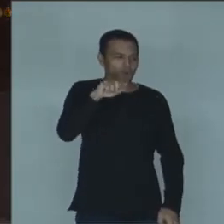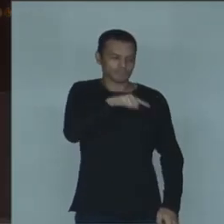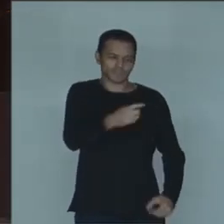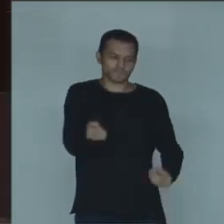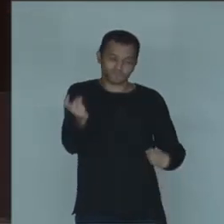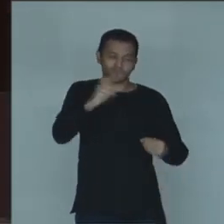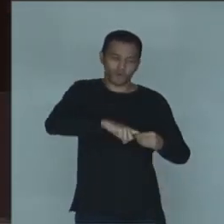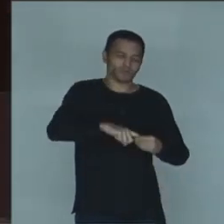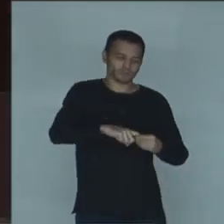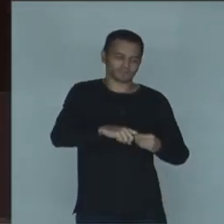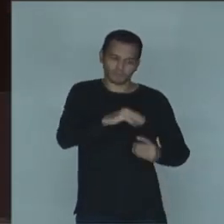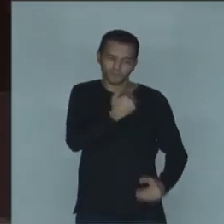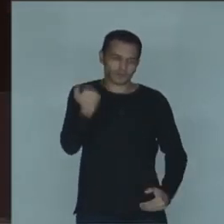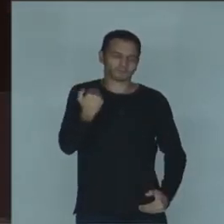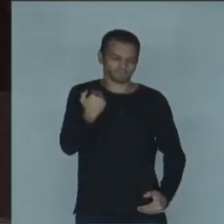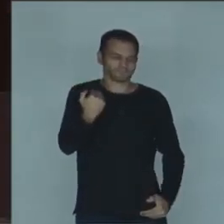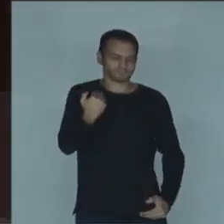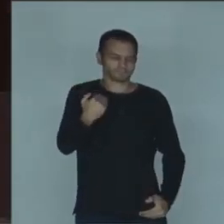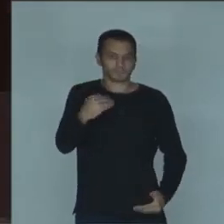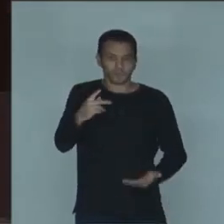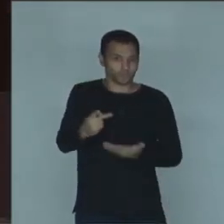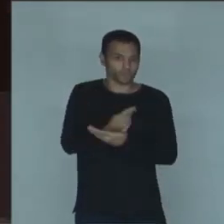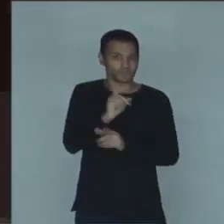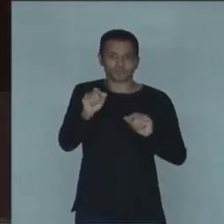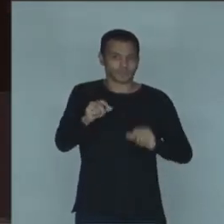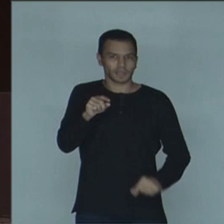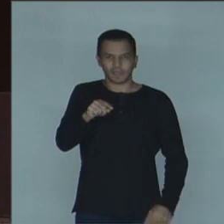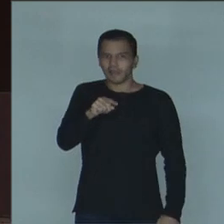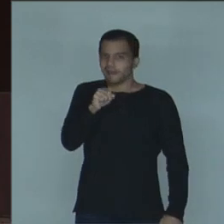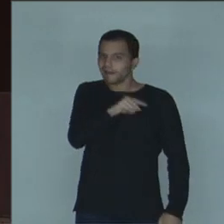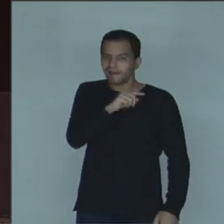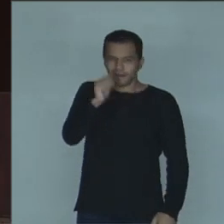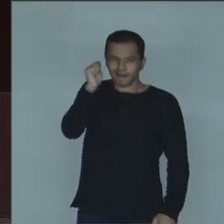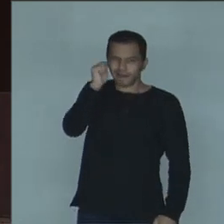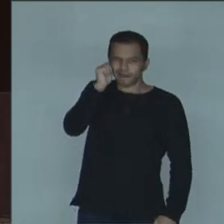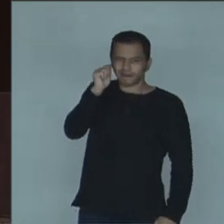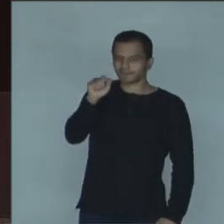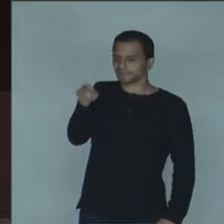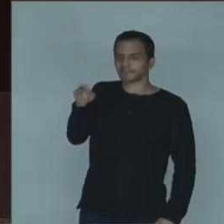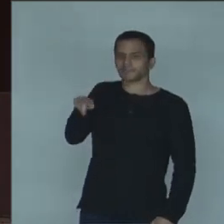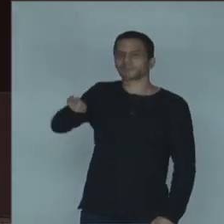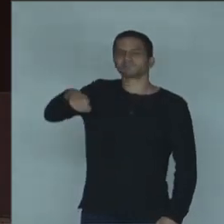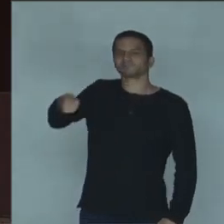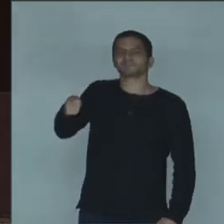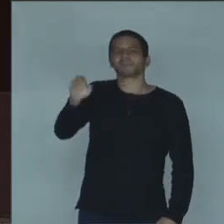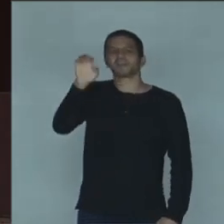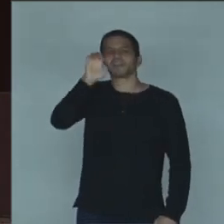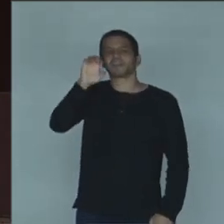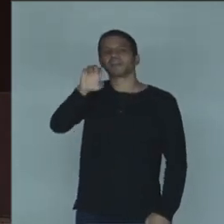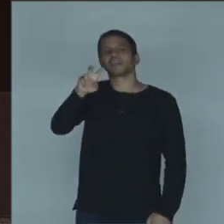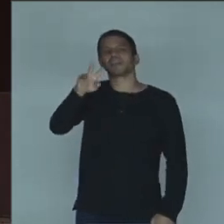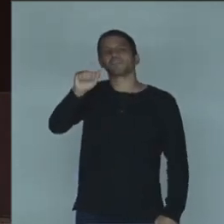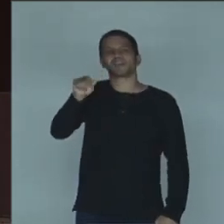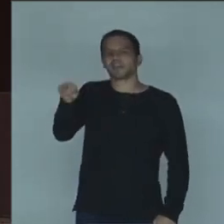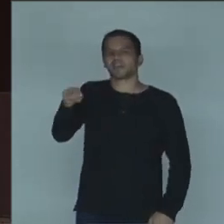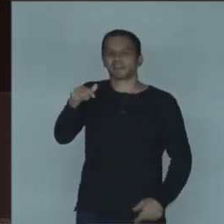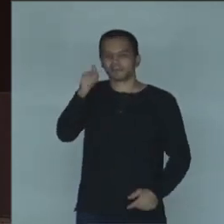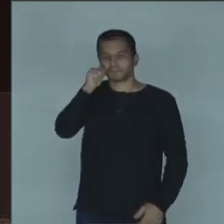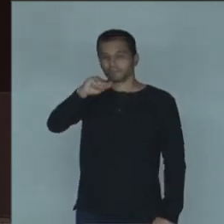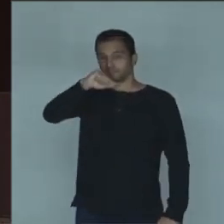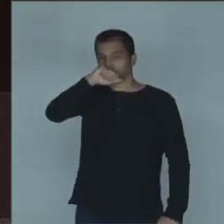voltará Adão deu a sua mulher o nome de EVA pois ela seria a mãe de toda a humanidade